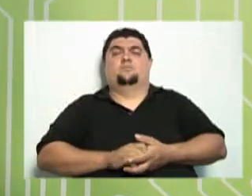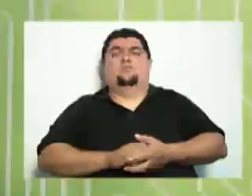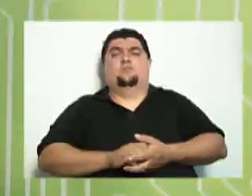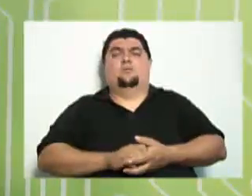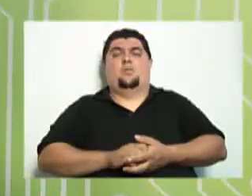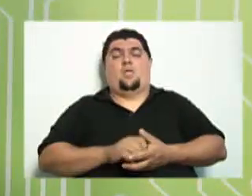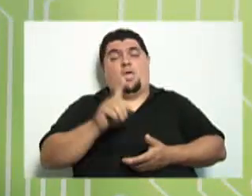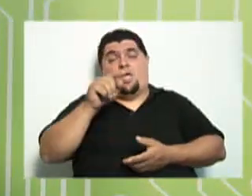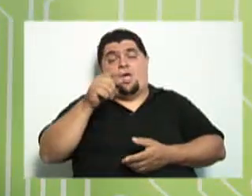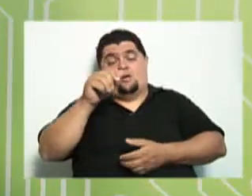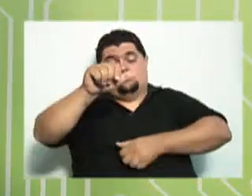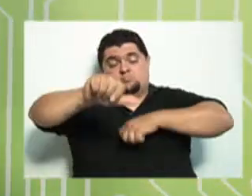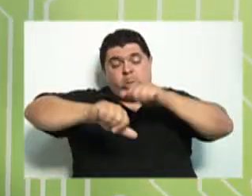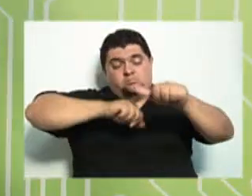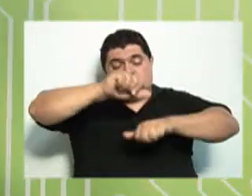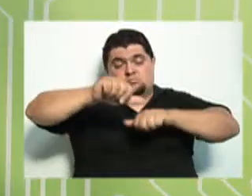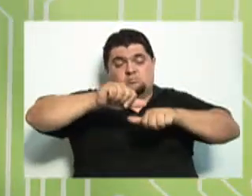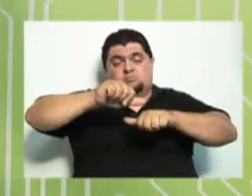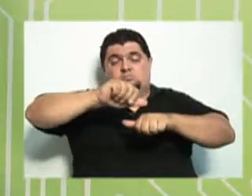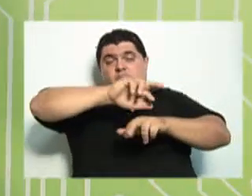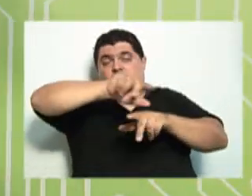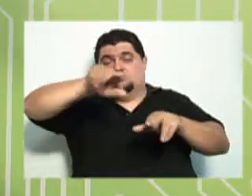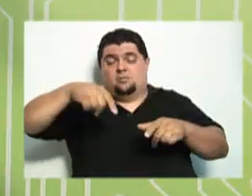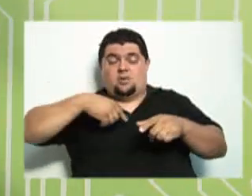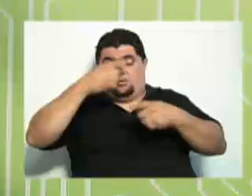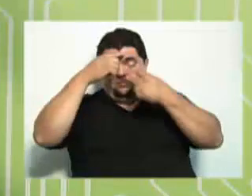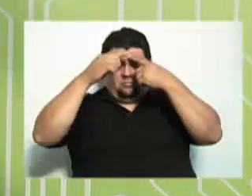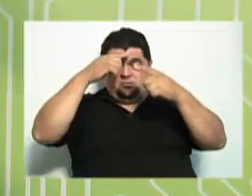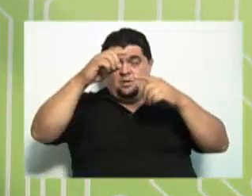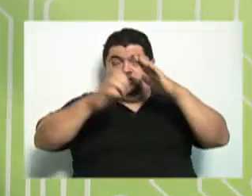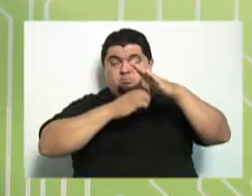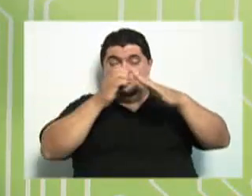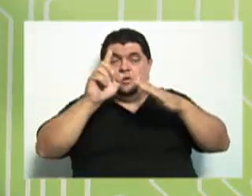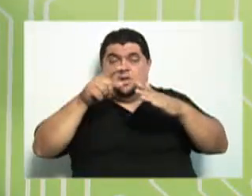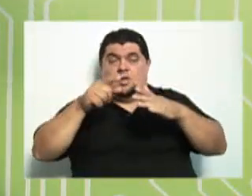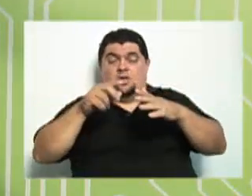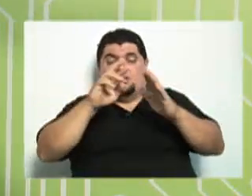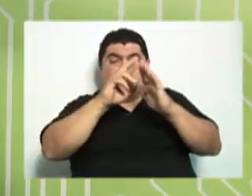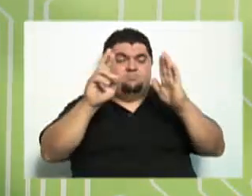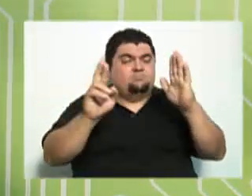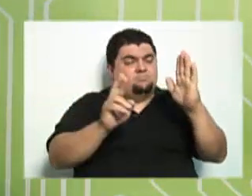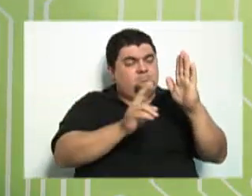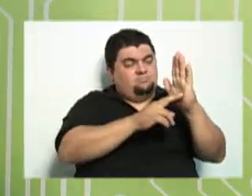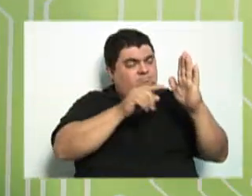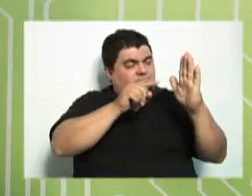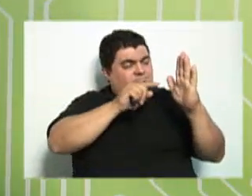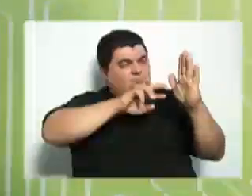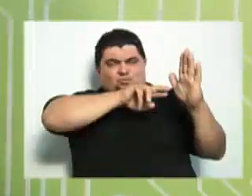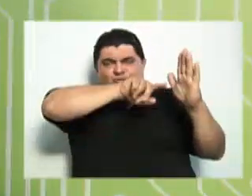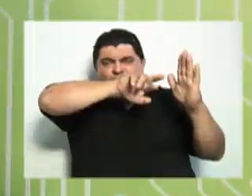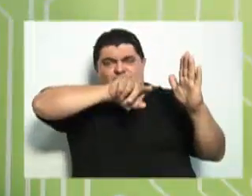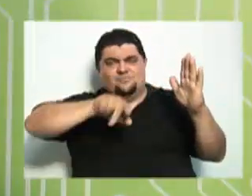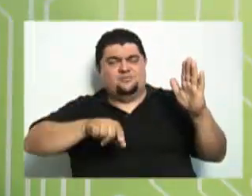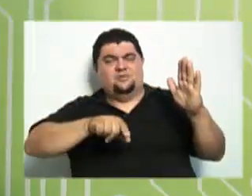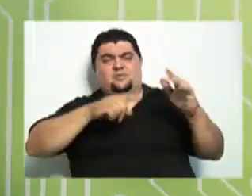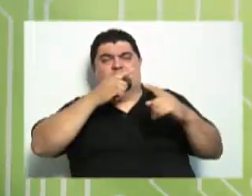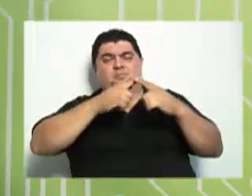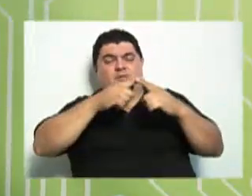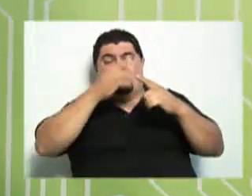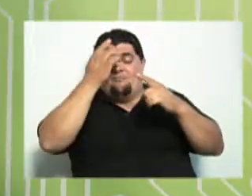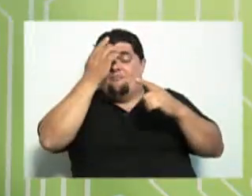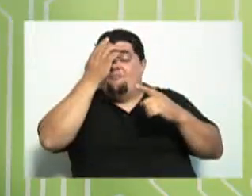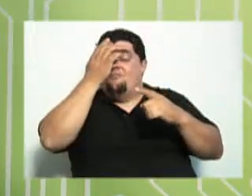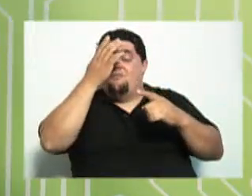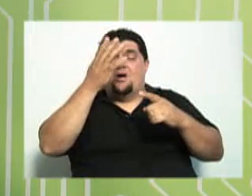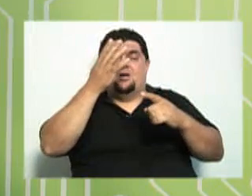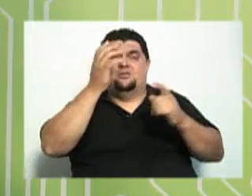mudança institucional. A ideia das instituições é que são as regras do jogo, elas são as formas como a gente joga o jogo e elas facilitam a gente